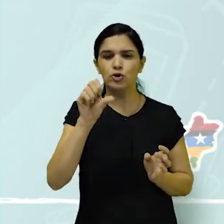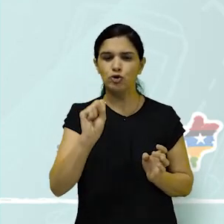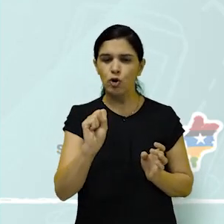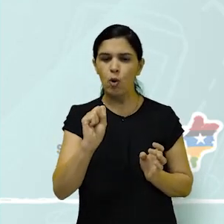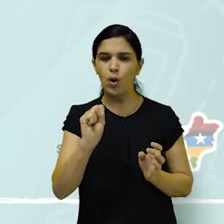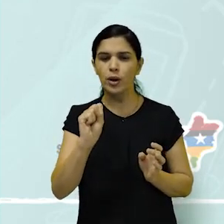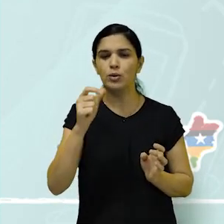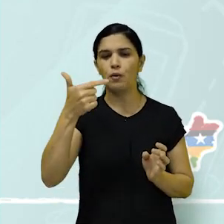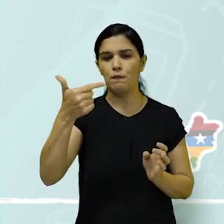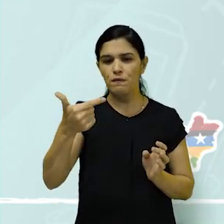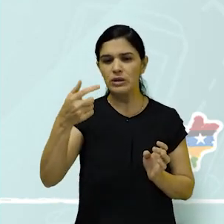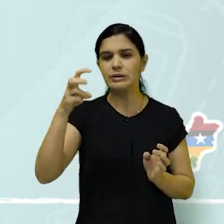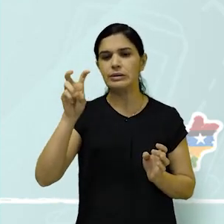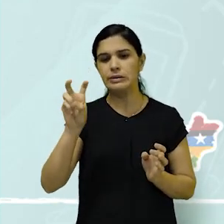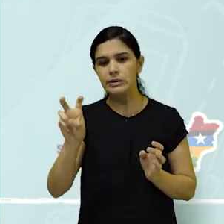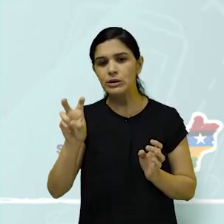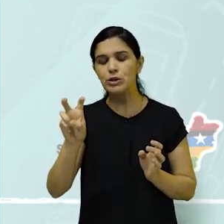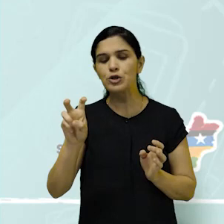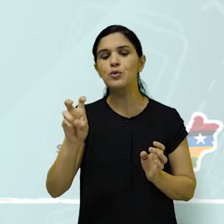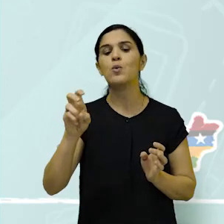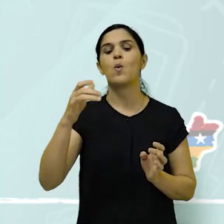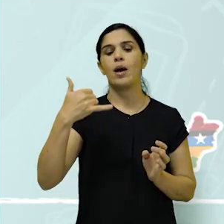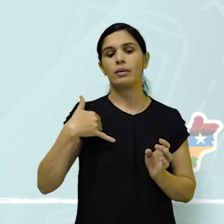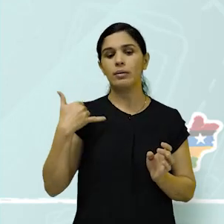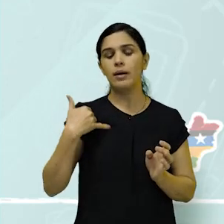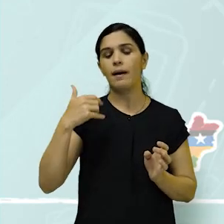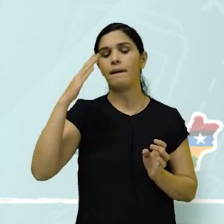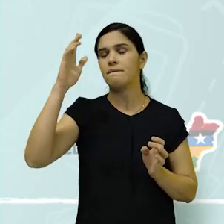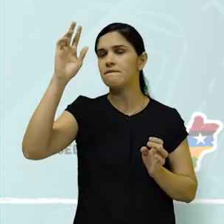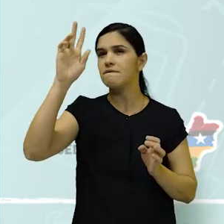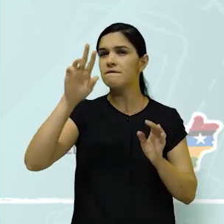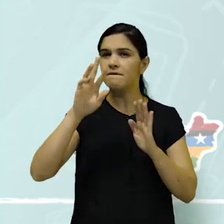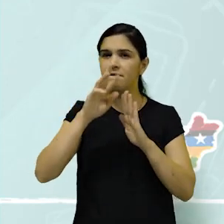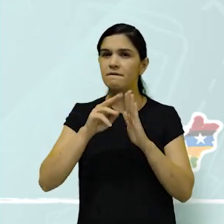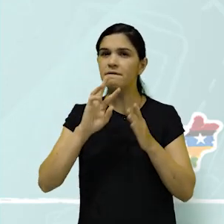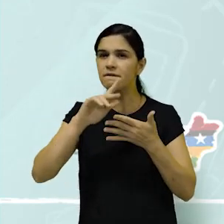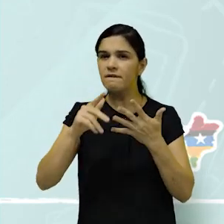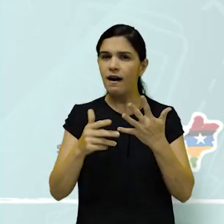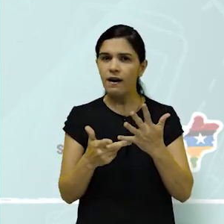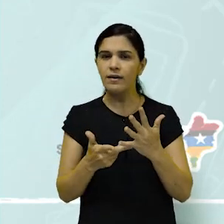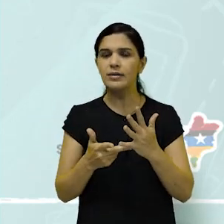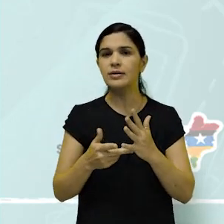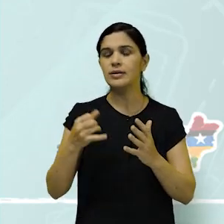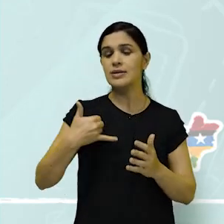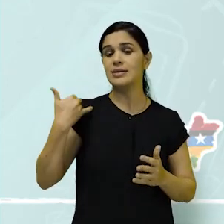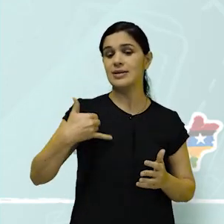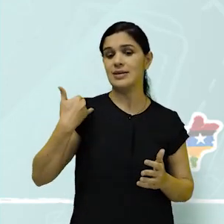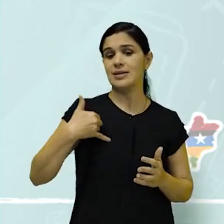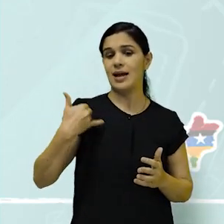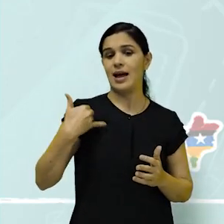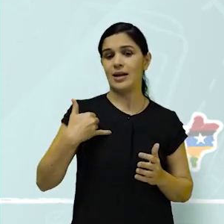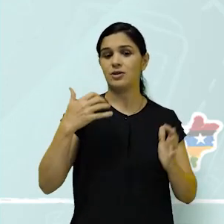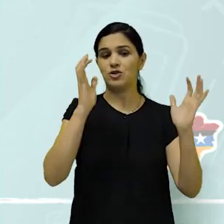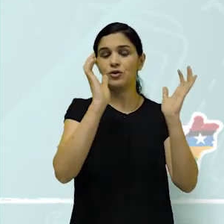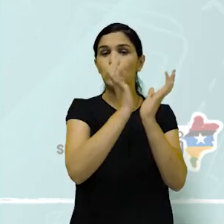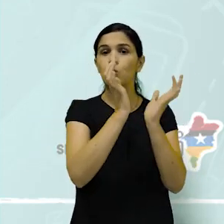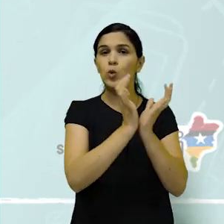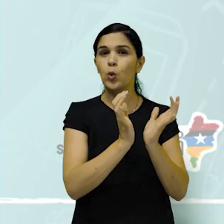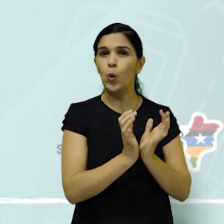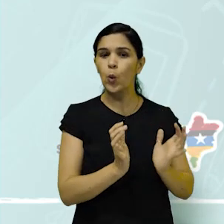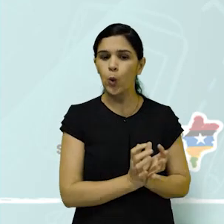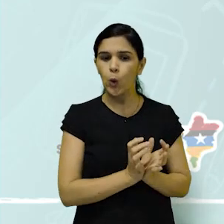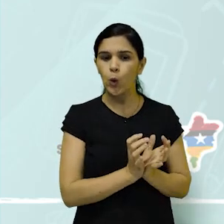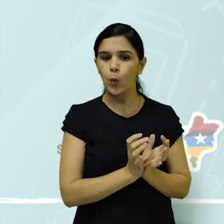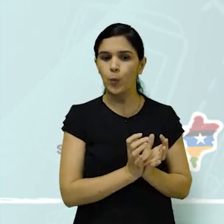25, 26 a 35, 36 a 45. Mas nós vamos falar especificadamente aqui das mulheres de 18